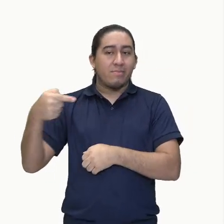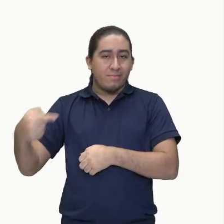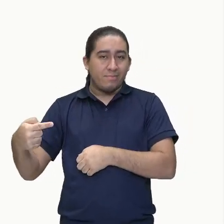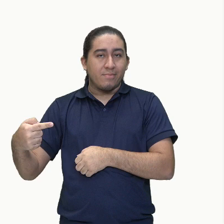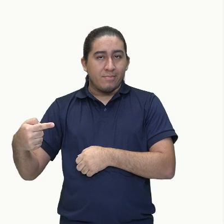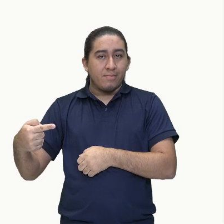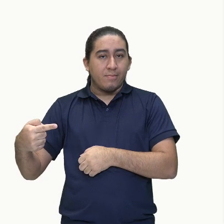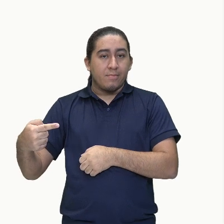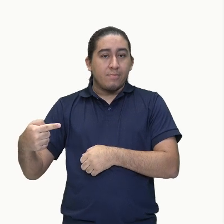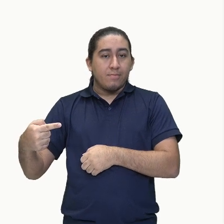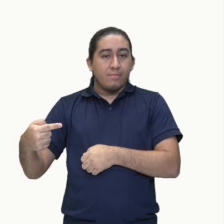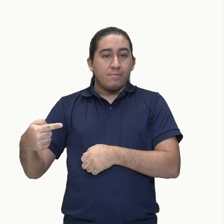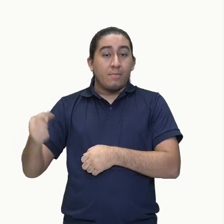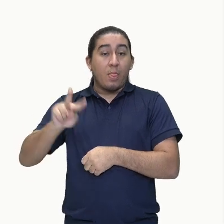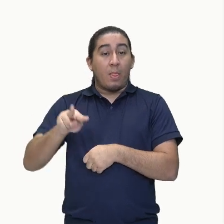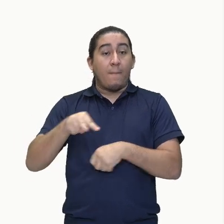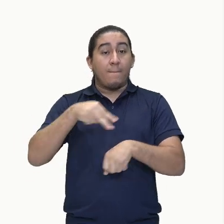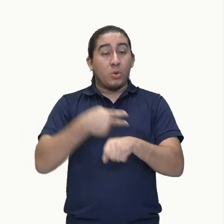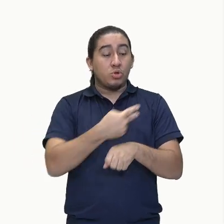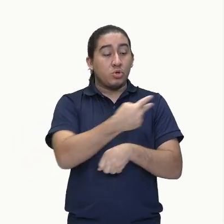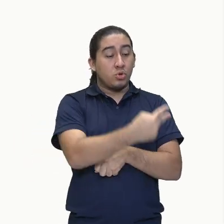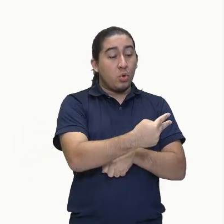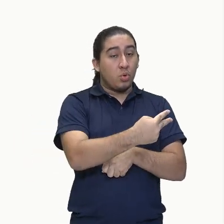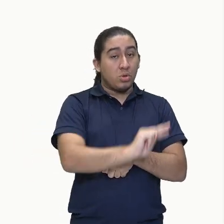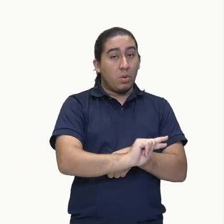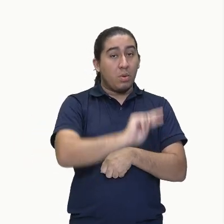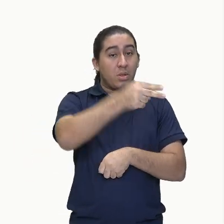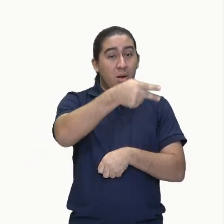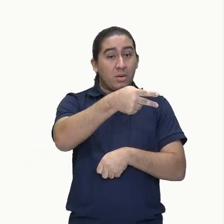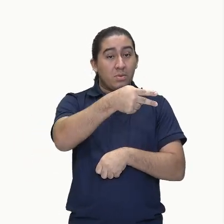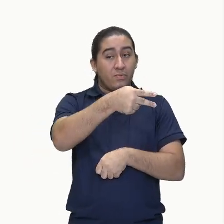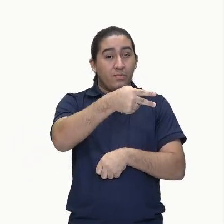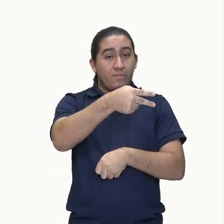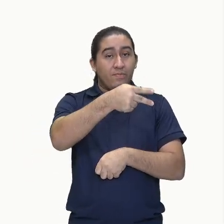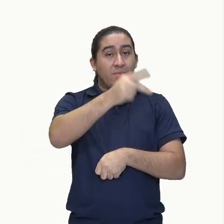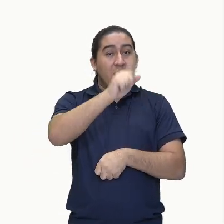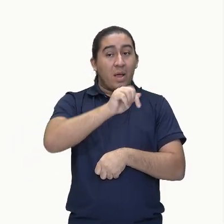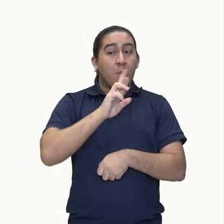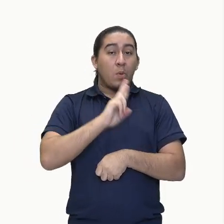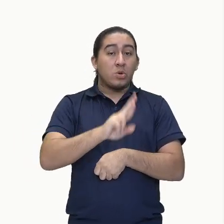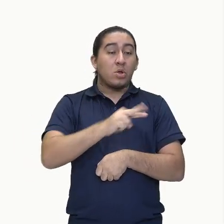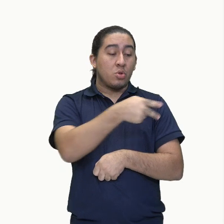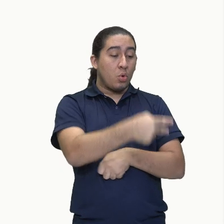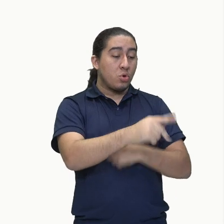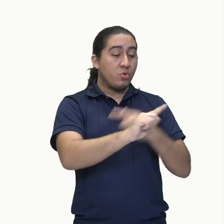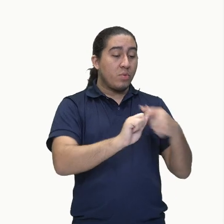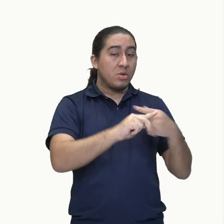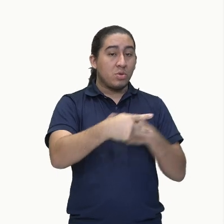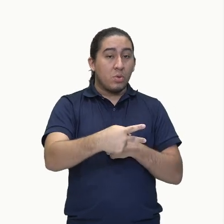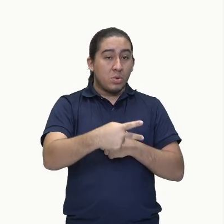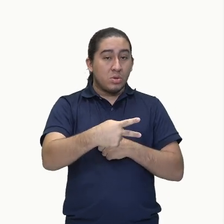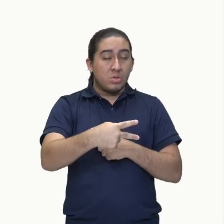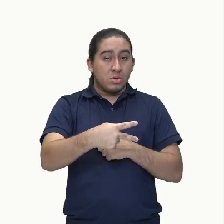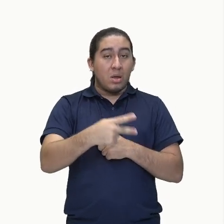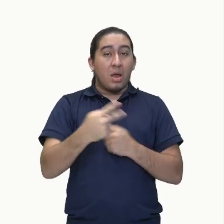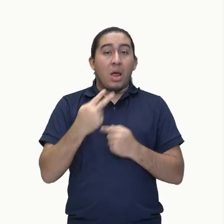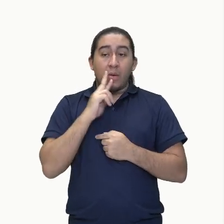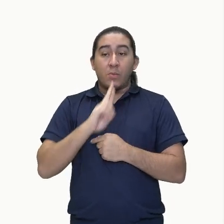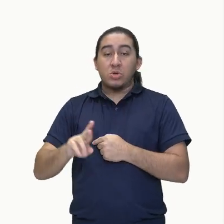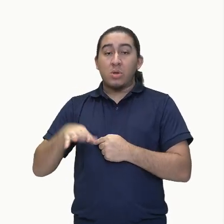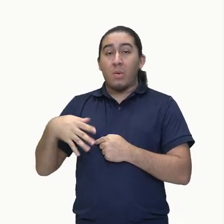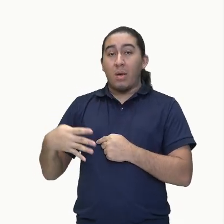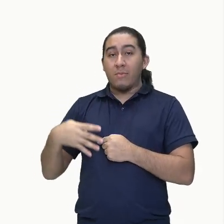1. Depois, 2 ao quadrado, que significa que é 2 vezes 2. O resultado